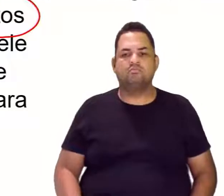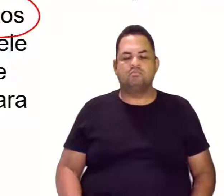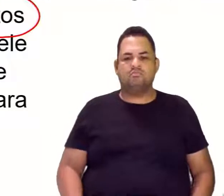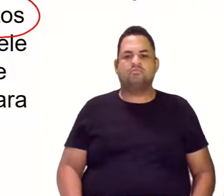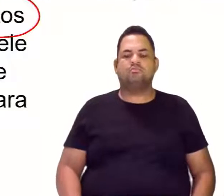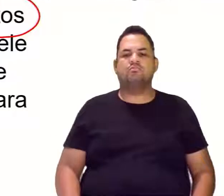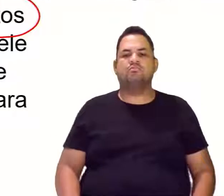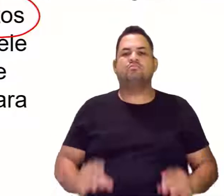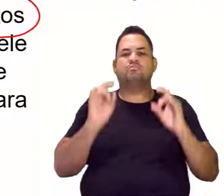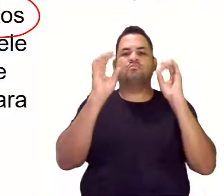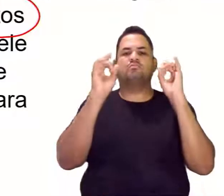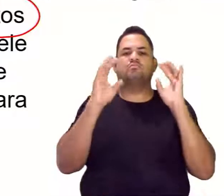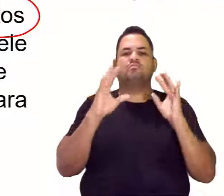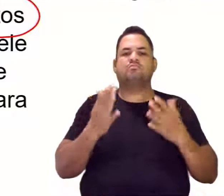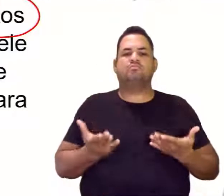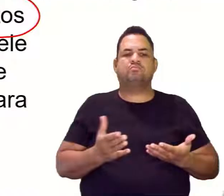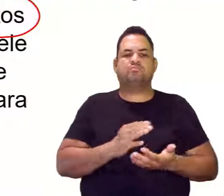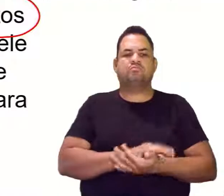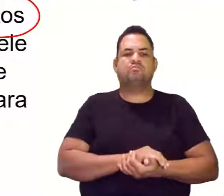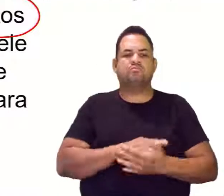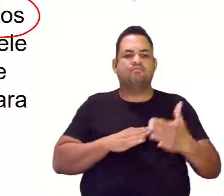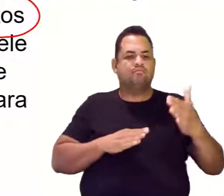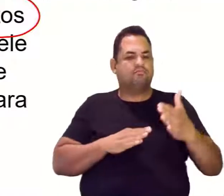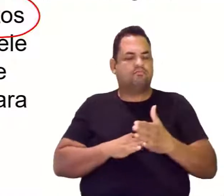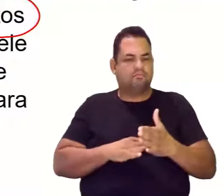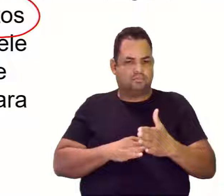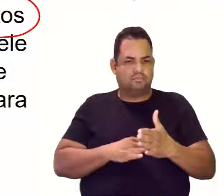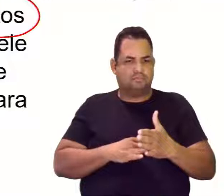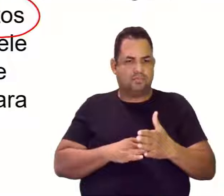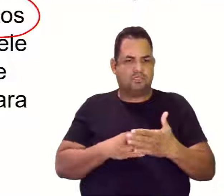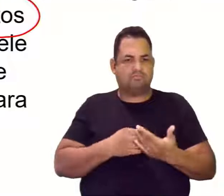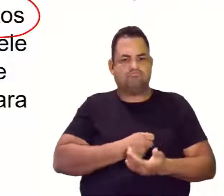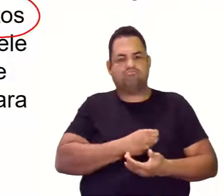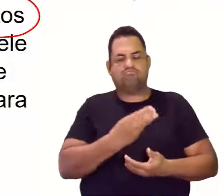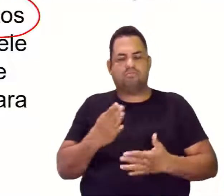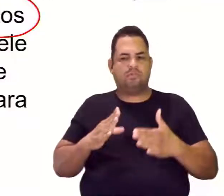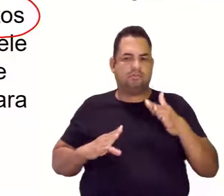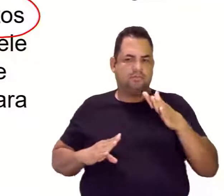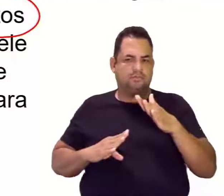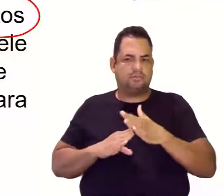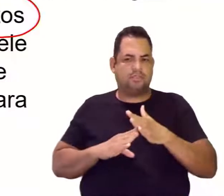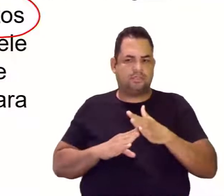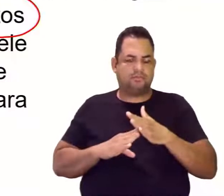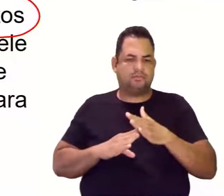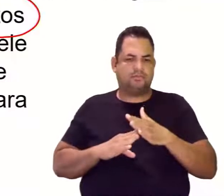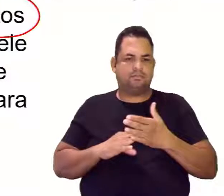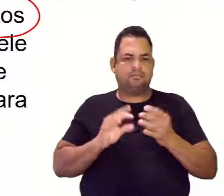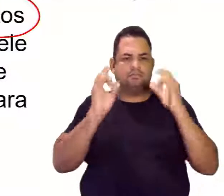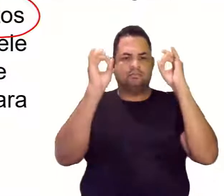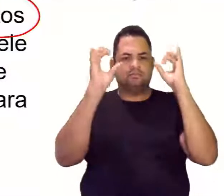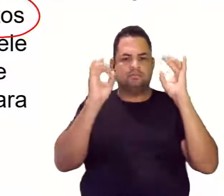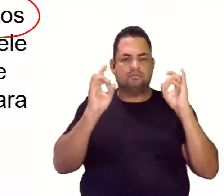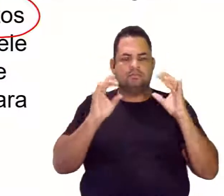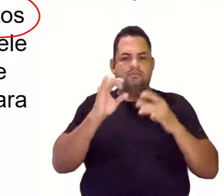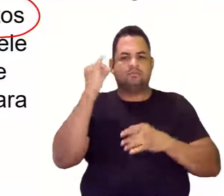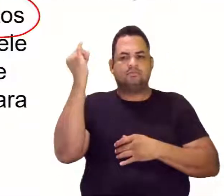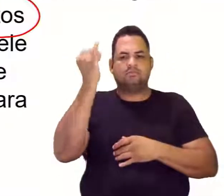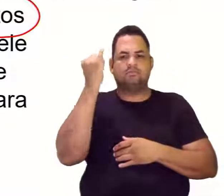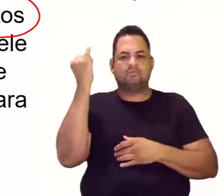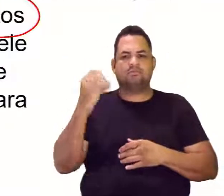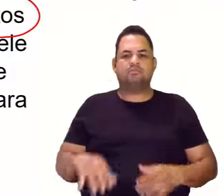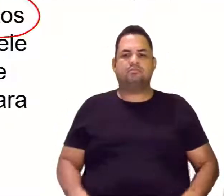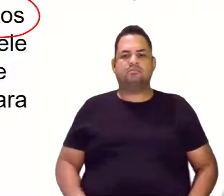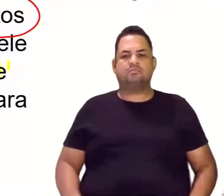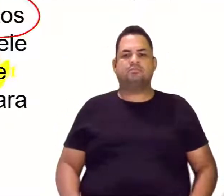né? Quando fala de máxima, quantidade máxima, né? Detalhezinho importante,